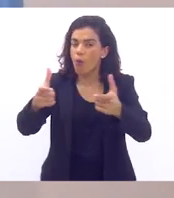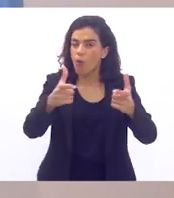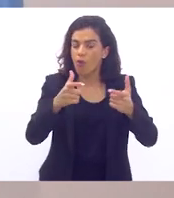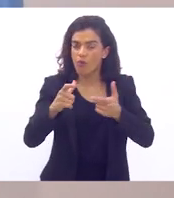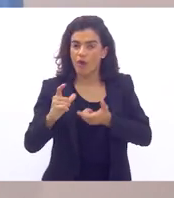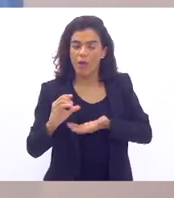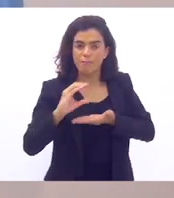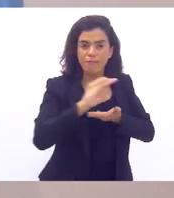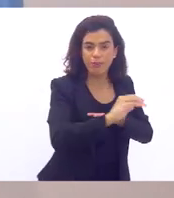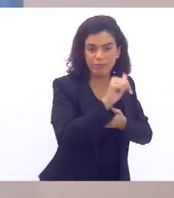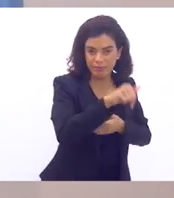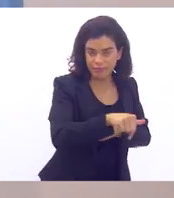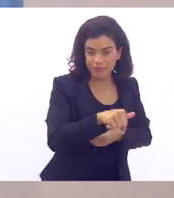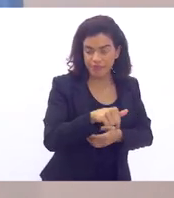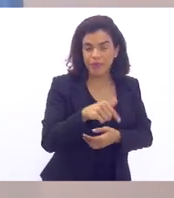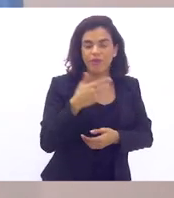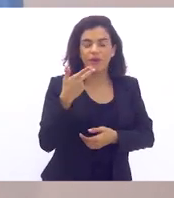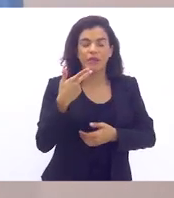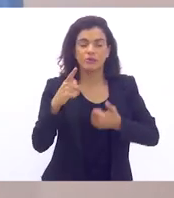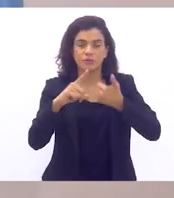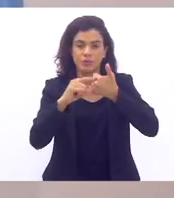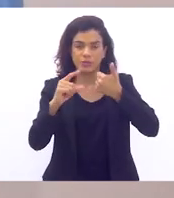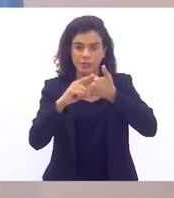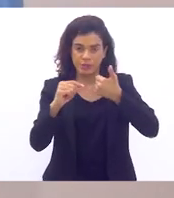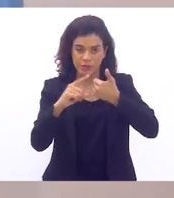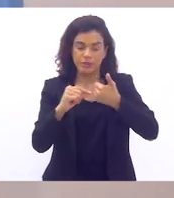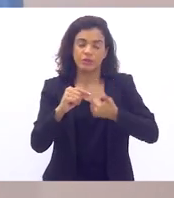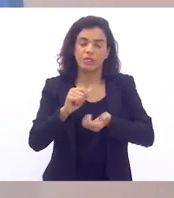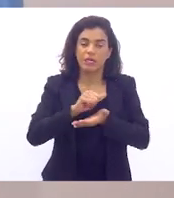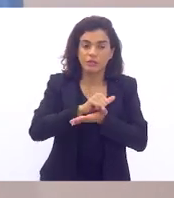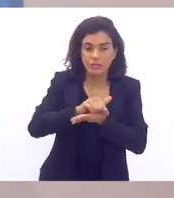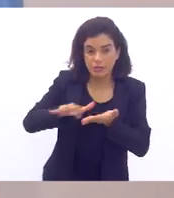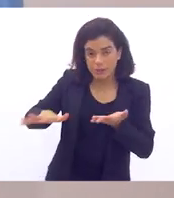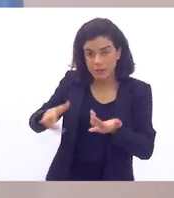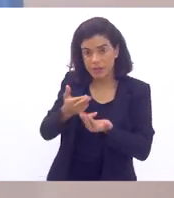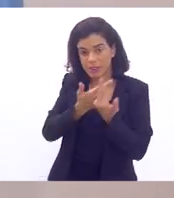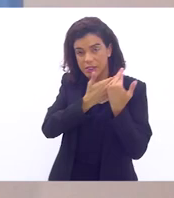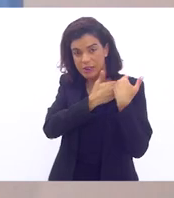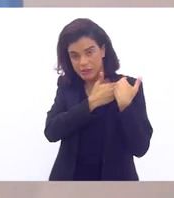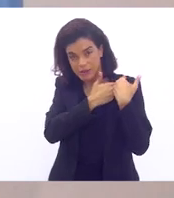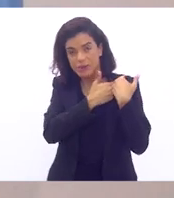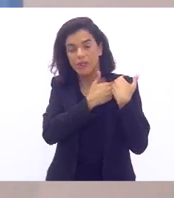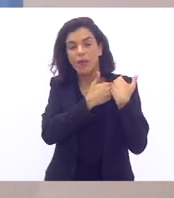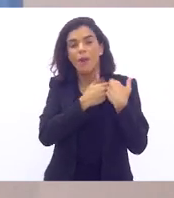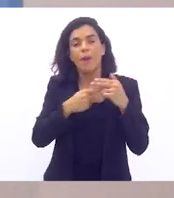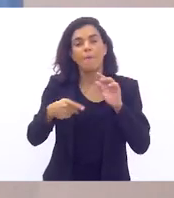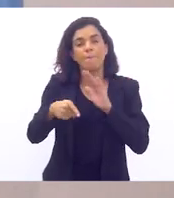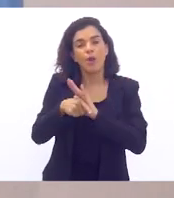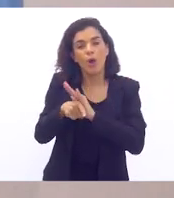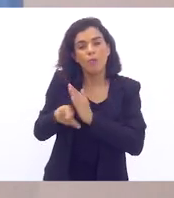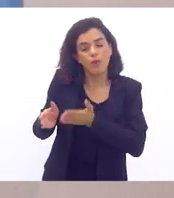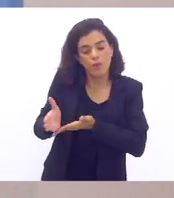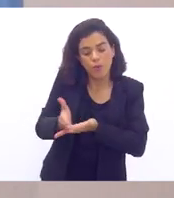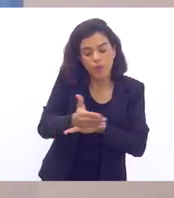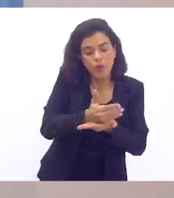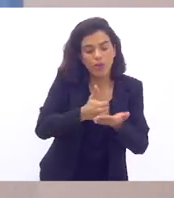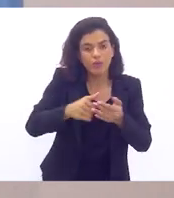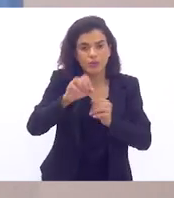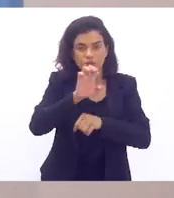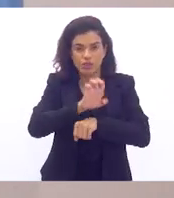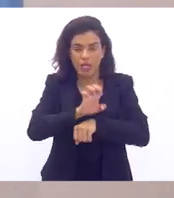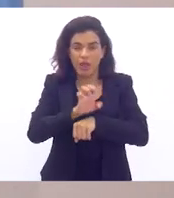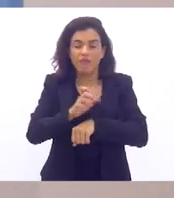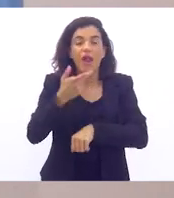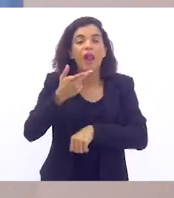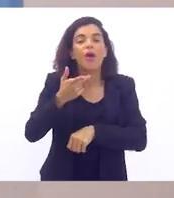quando a gente coloca no artigo 7º que as despesas correram por conta diante dotações orçamentárias próprias a gente tá botando uma fonte